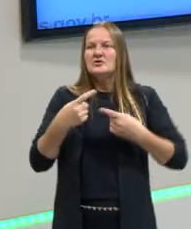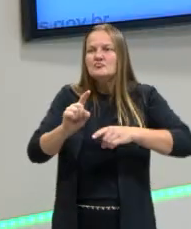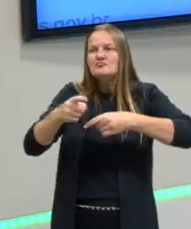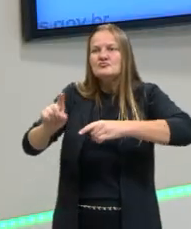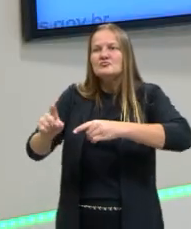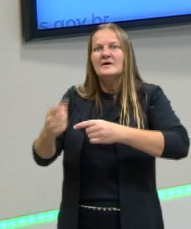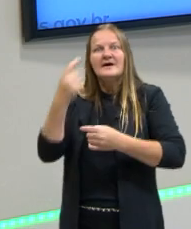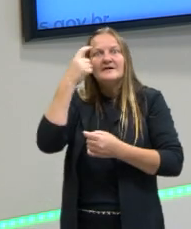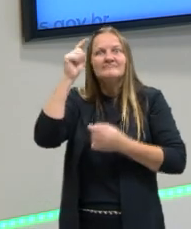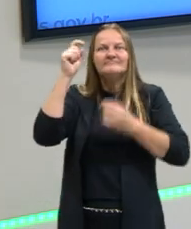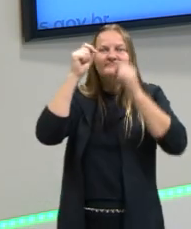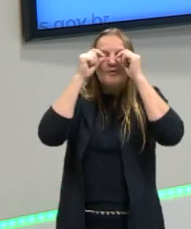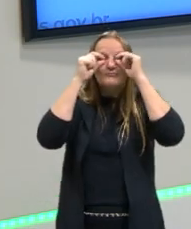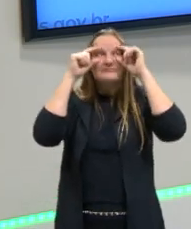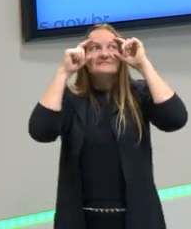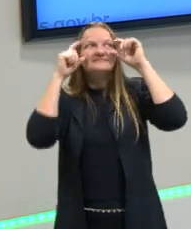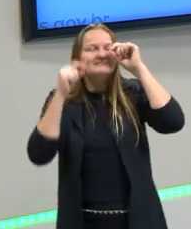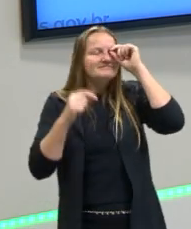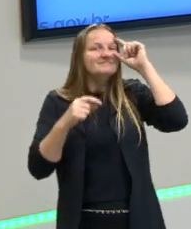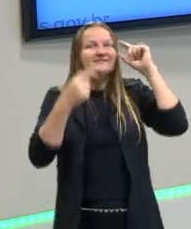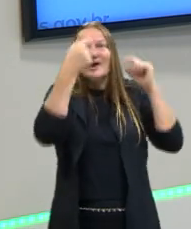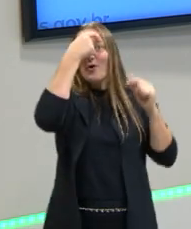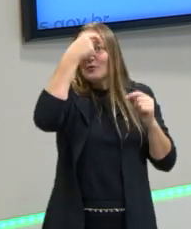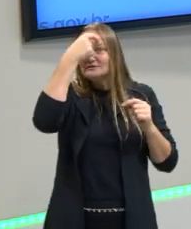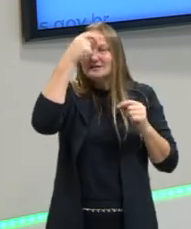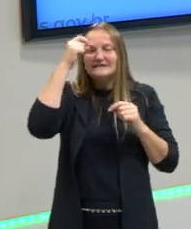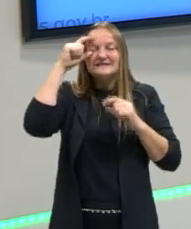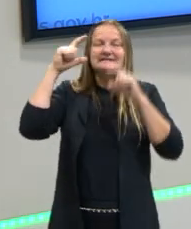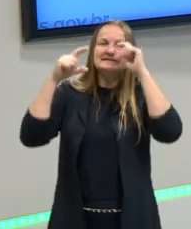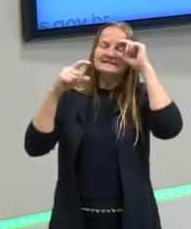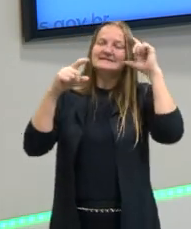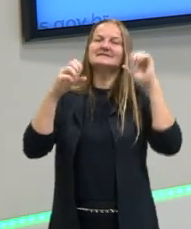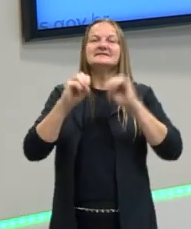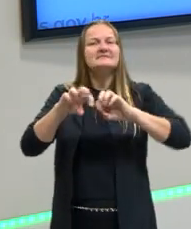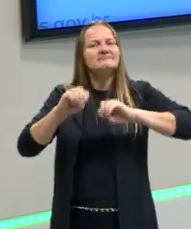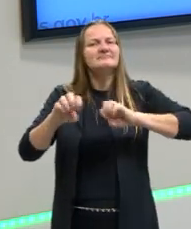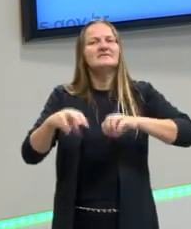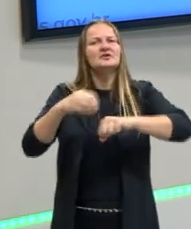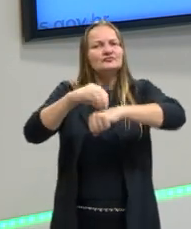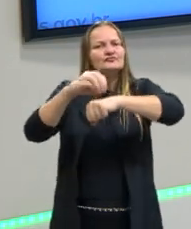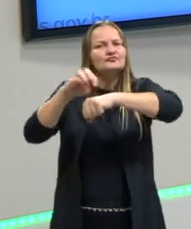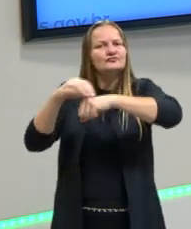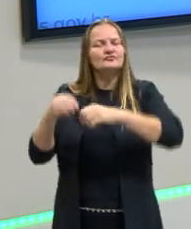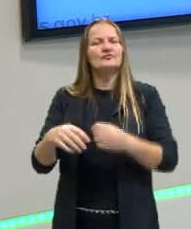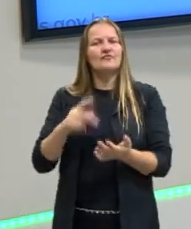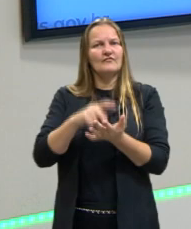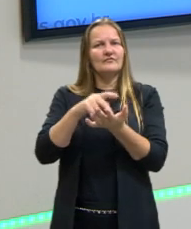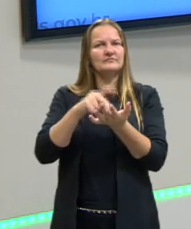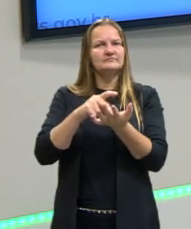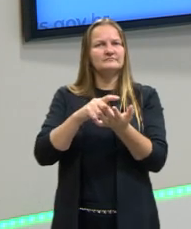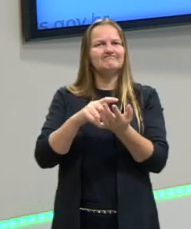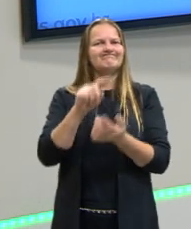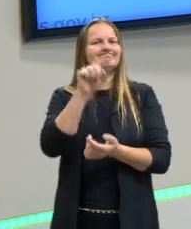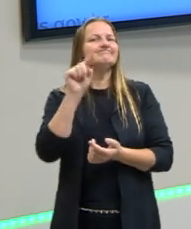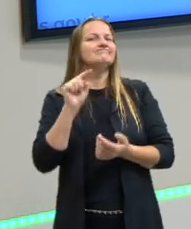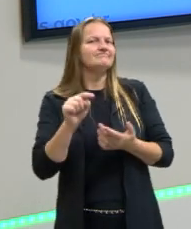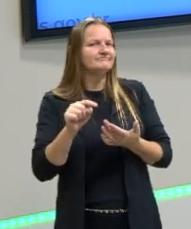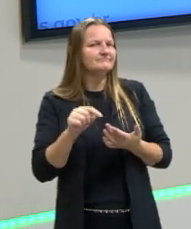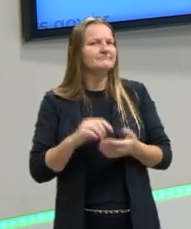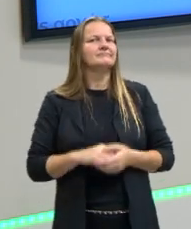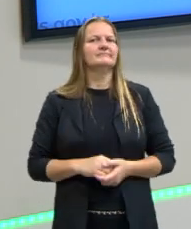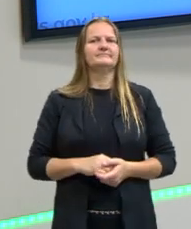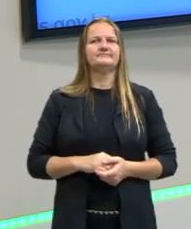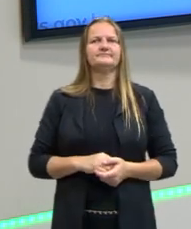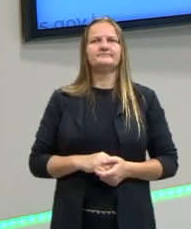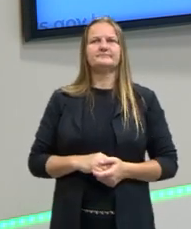as pessoas que muitas coisas que haviam né que muitos ensinamentos muitas dicas verdades na sociedade não eram